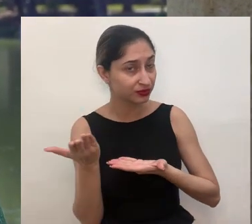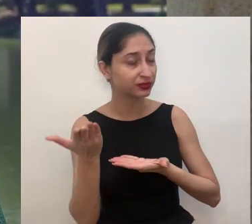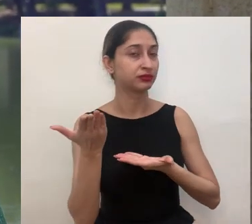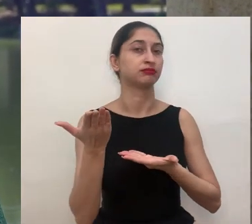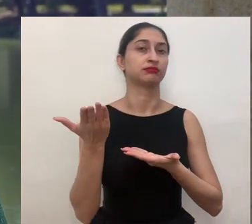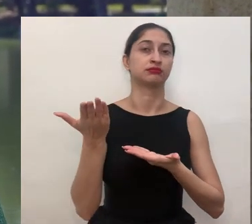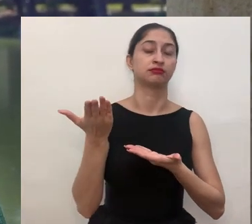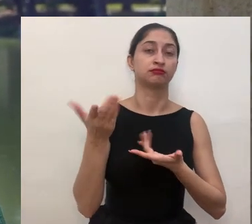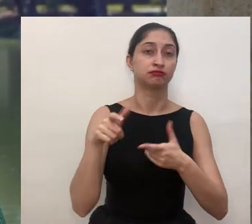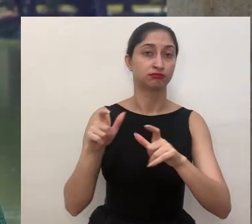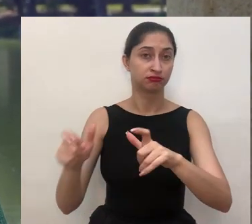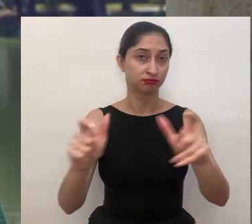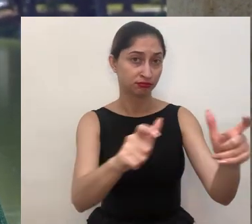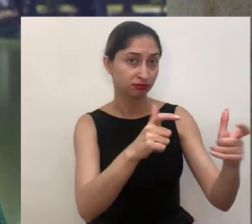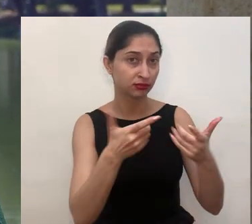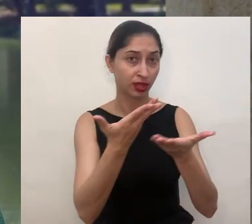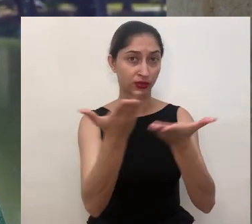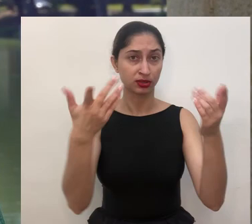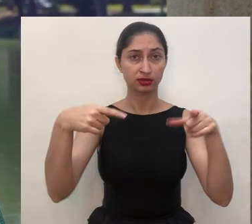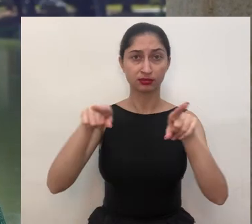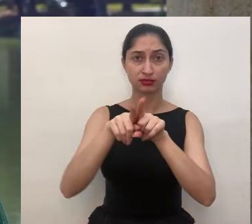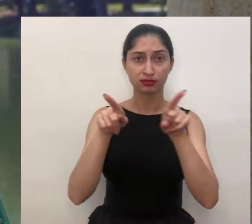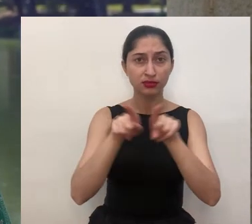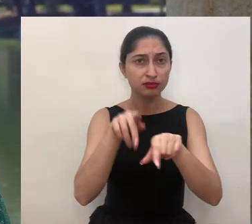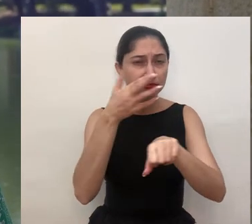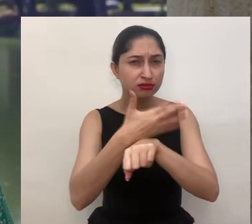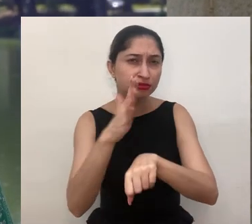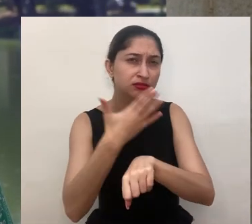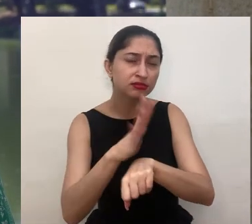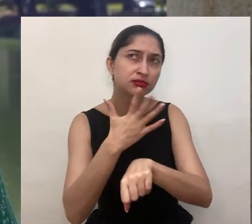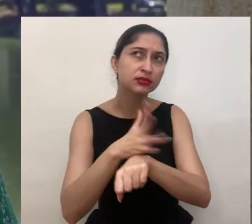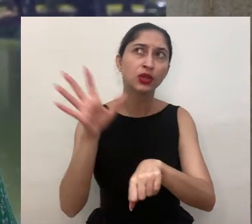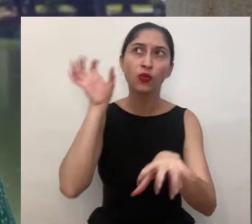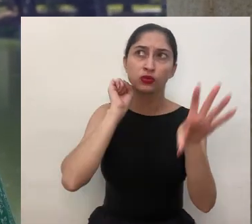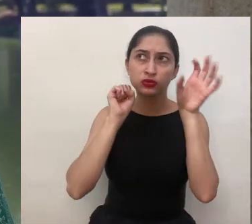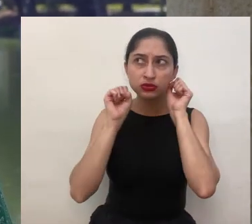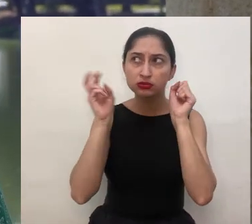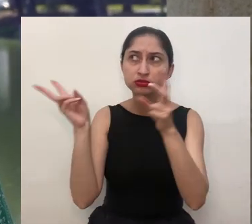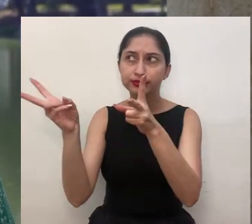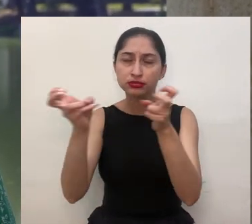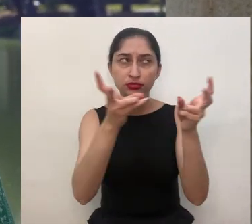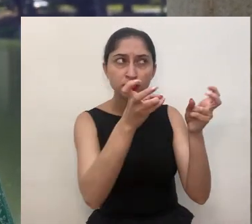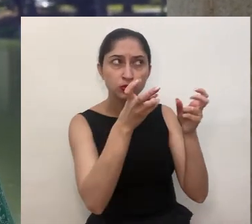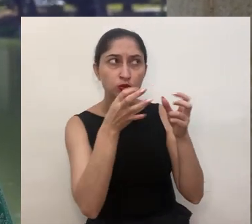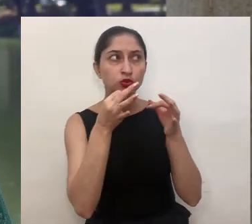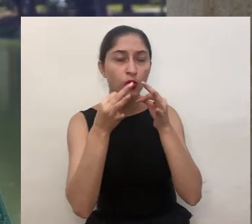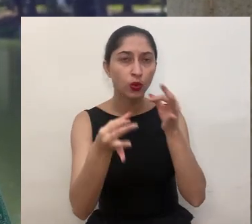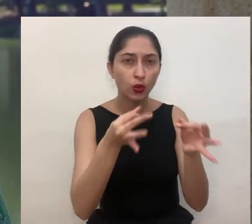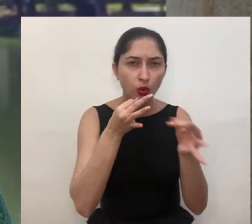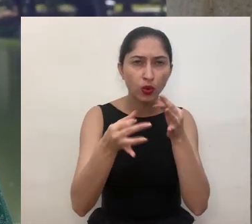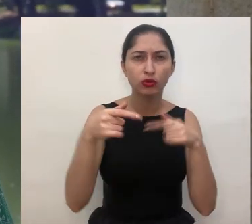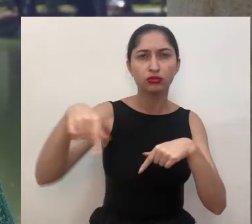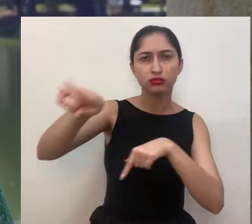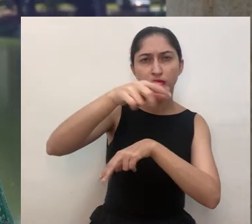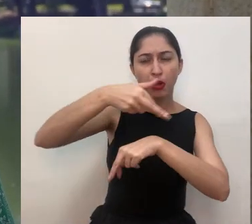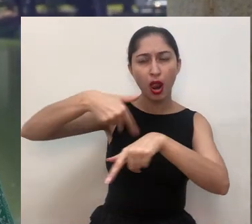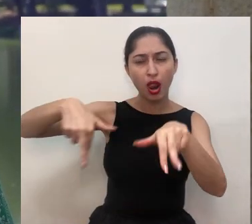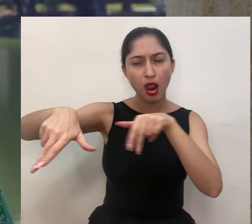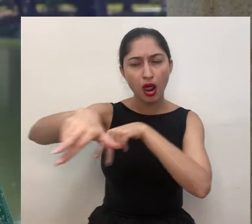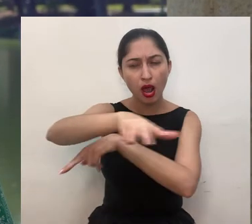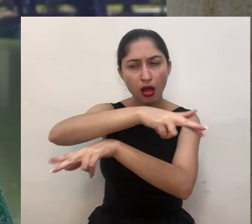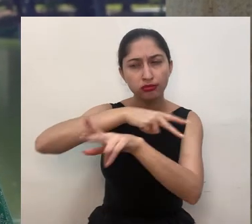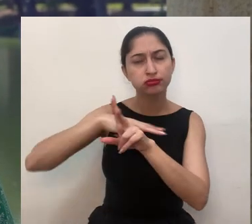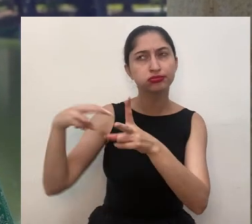você esteja, também faça esse exercício de perceber os sons ao seu redor. Tome um tempo, ande pelo espaço, explore